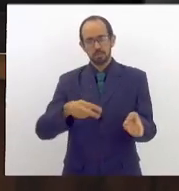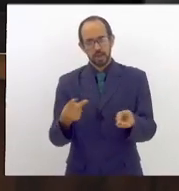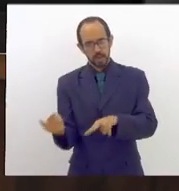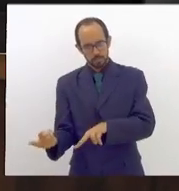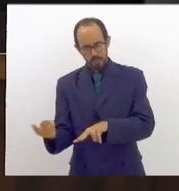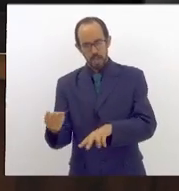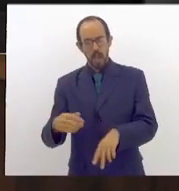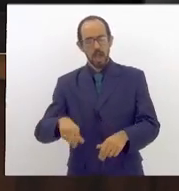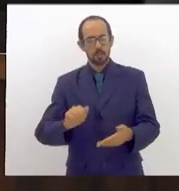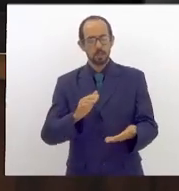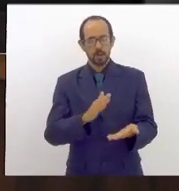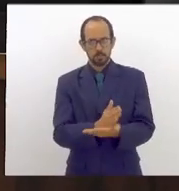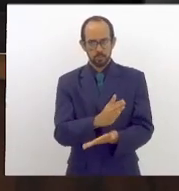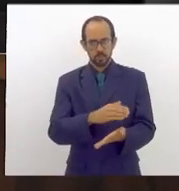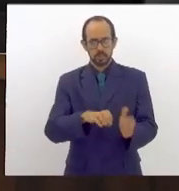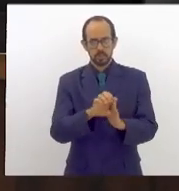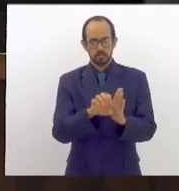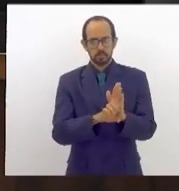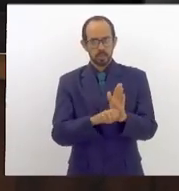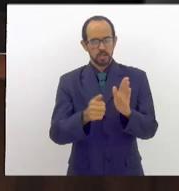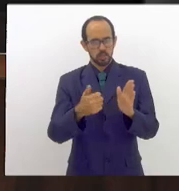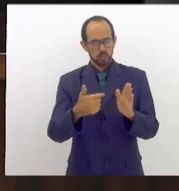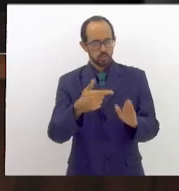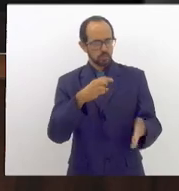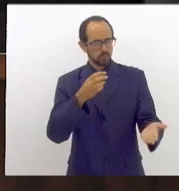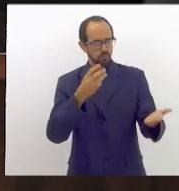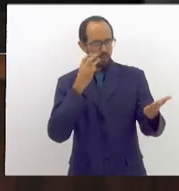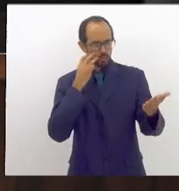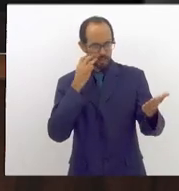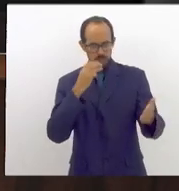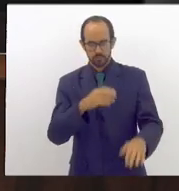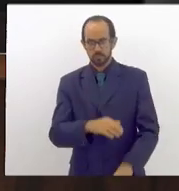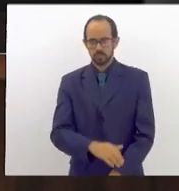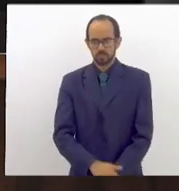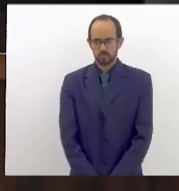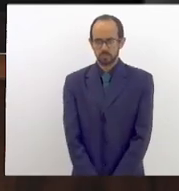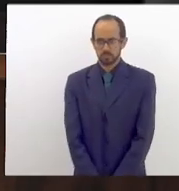pela aprovação da emenda 12 Deputado Valdete Carneiro